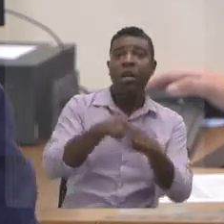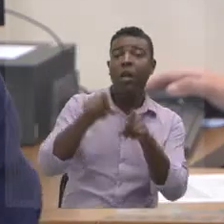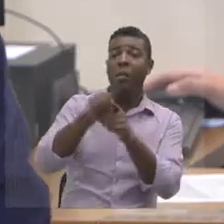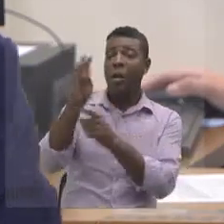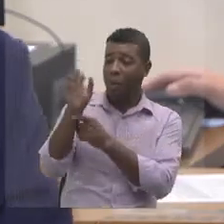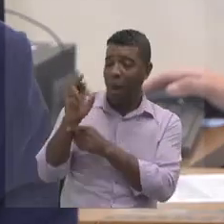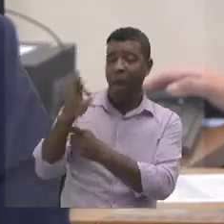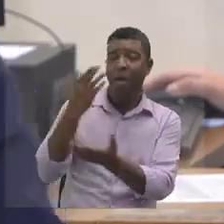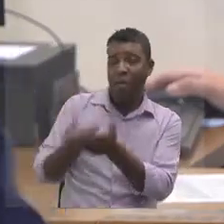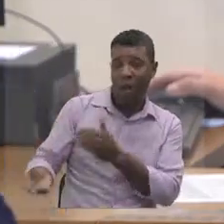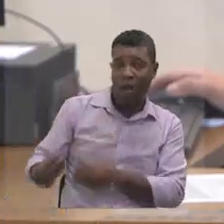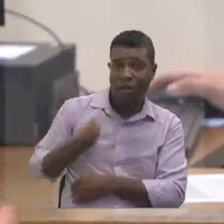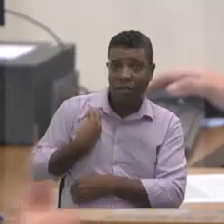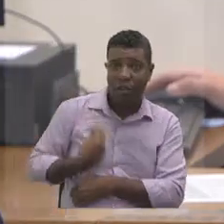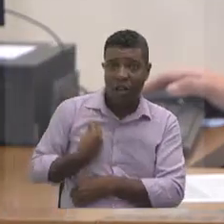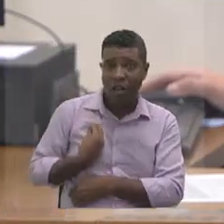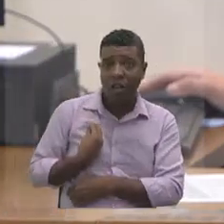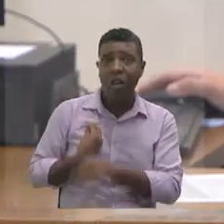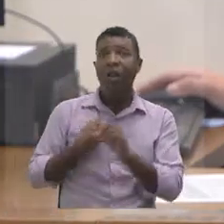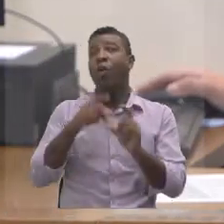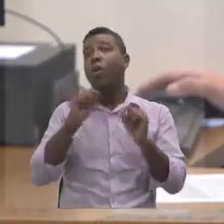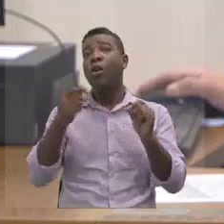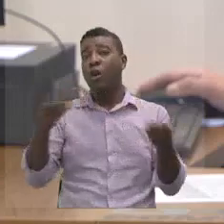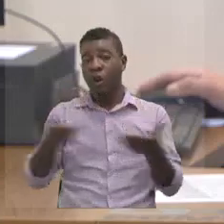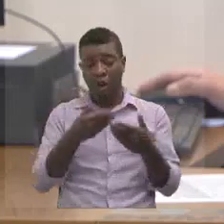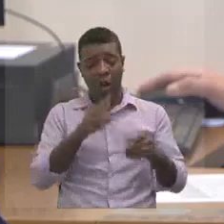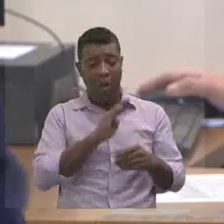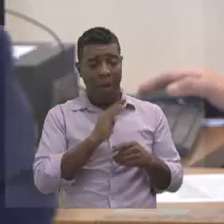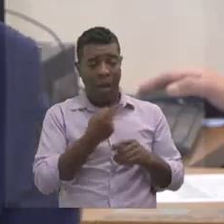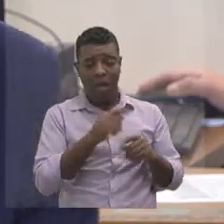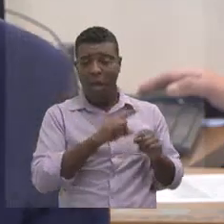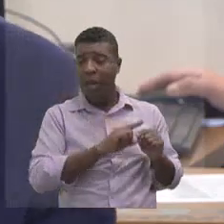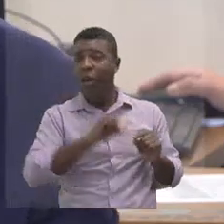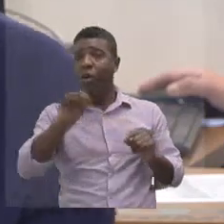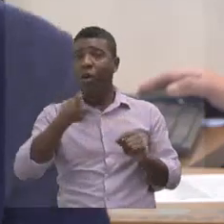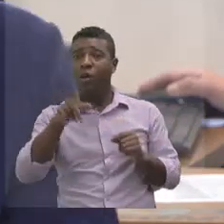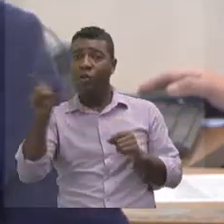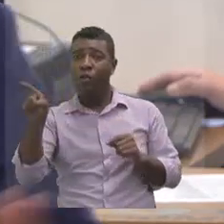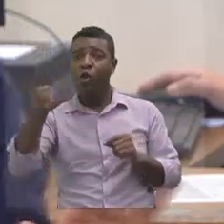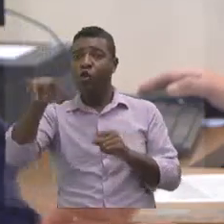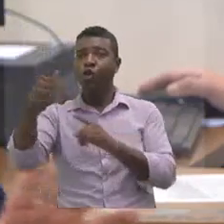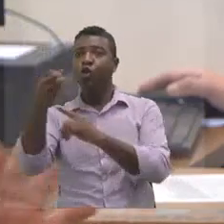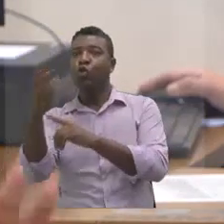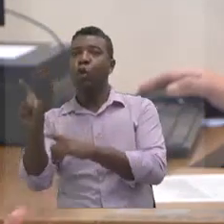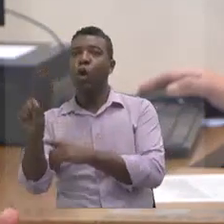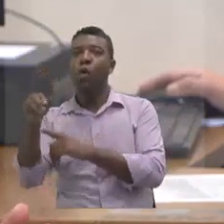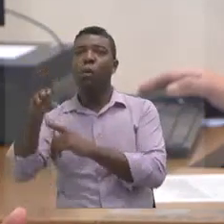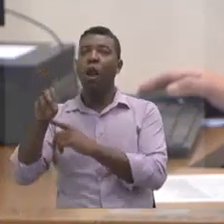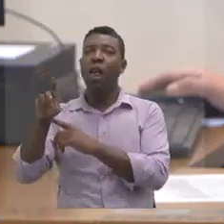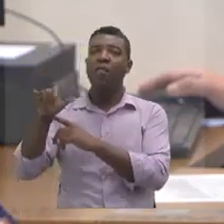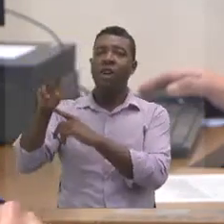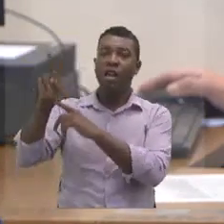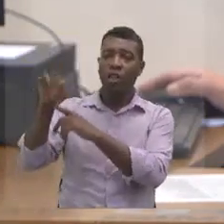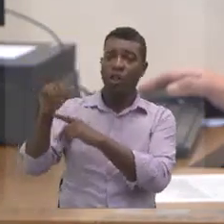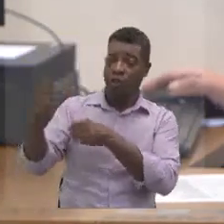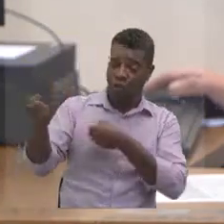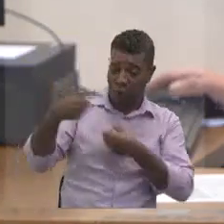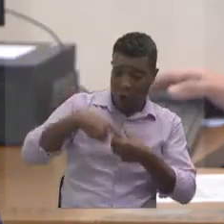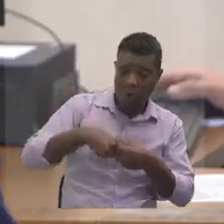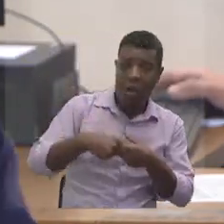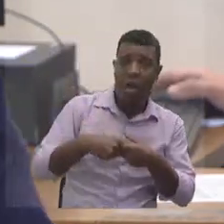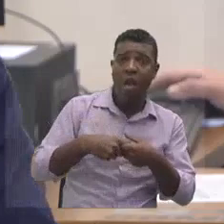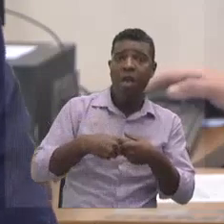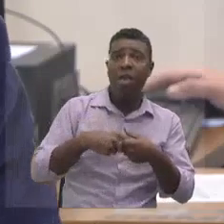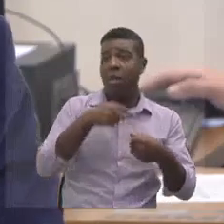sem dúvida eu que hoje já saí de Belo Horizonte foi a João Monlevade voltei graças a Deus sem nenhum acidente mas a gente sabe